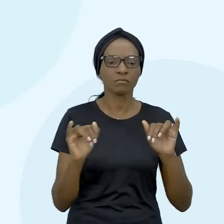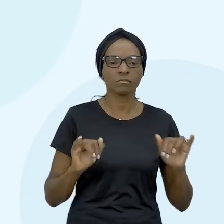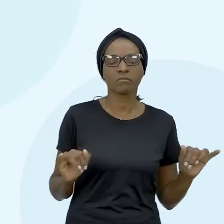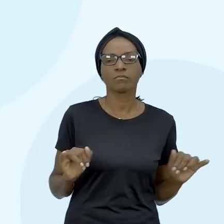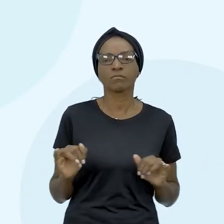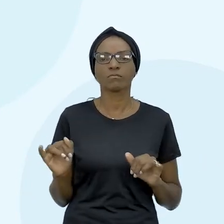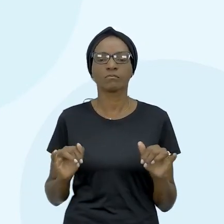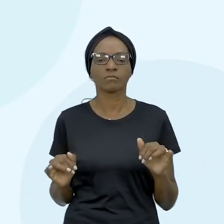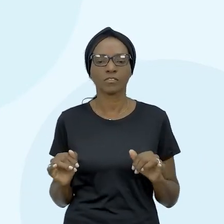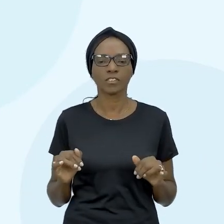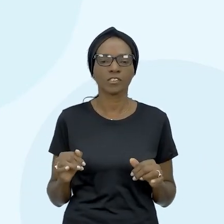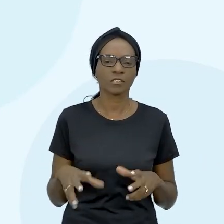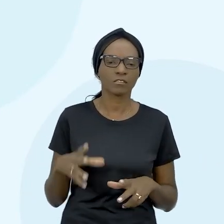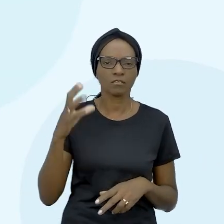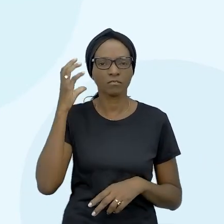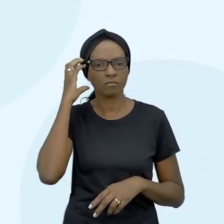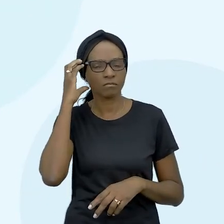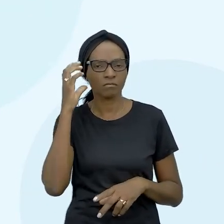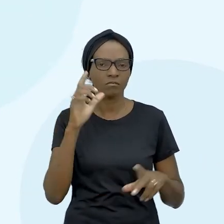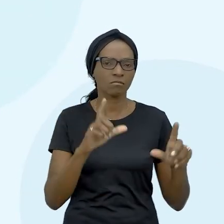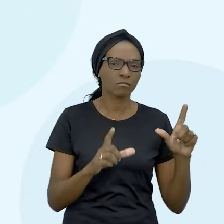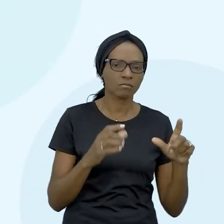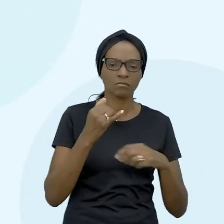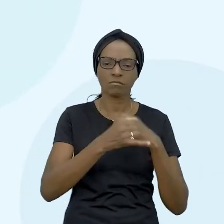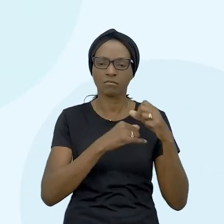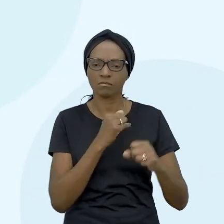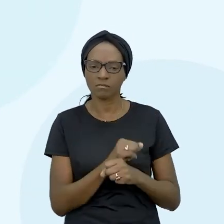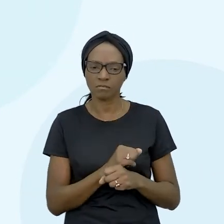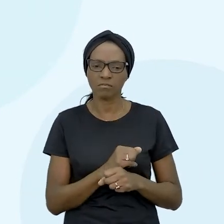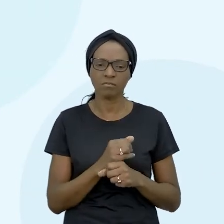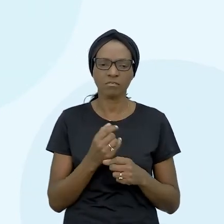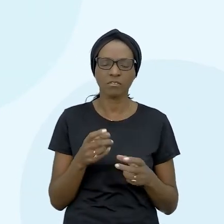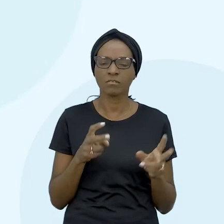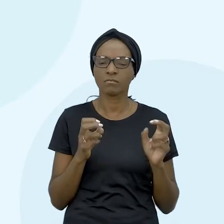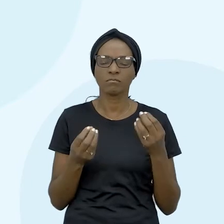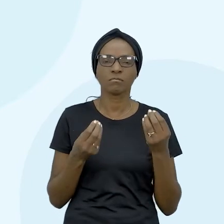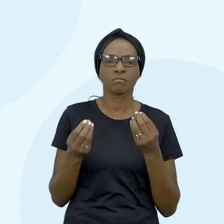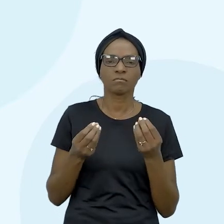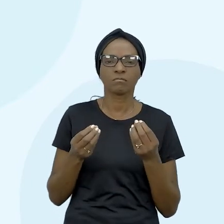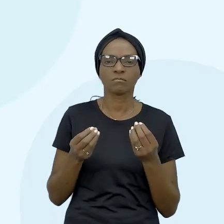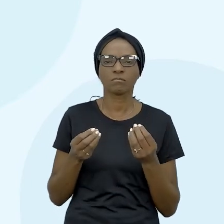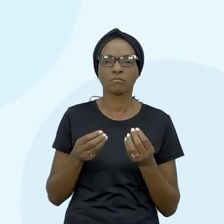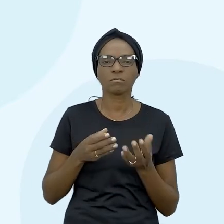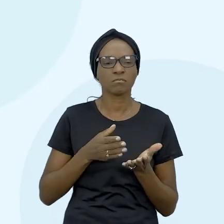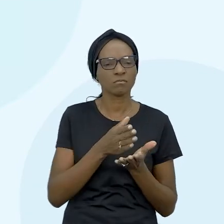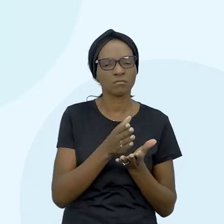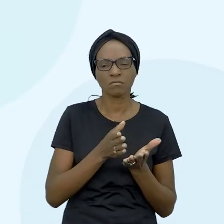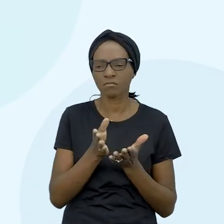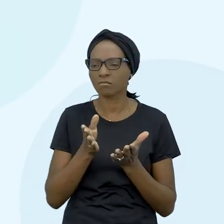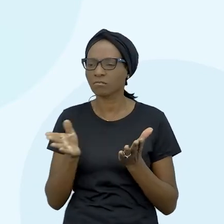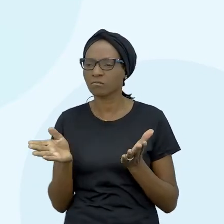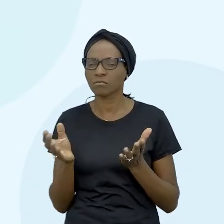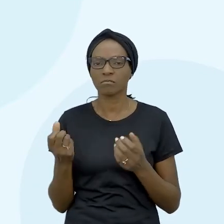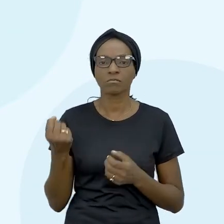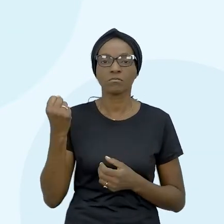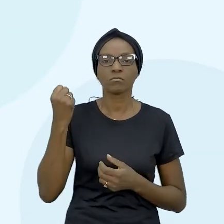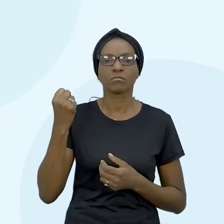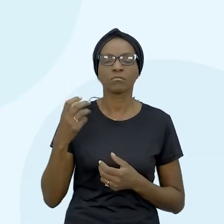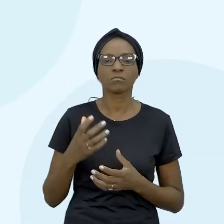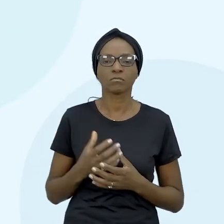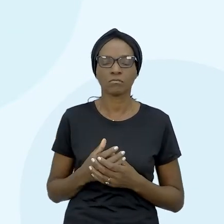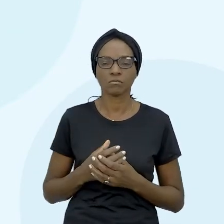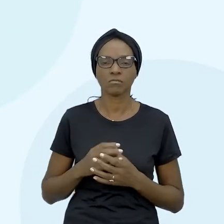veiculadas por diferentes meios de comunicação, essa divisão harmônica dos poderes? Em outras palavras, a gente está perguntando